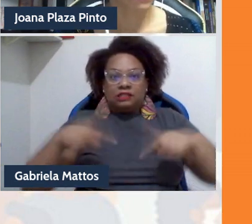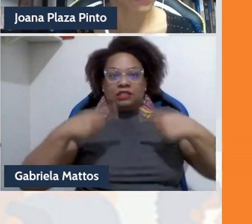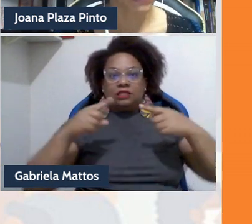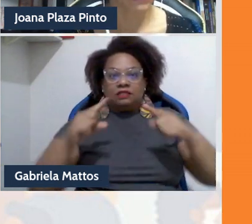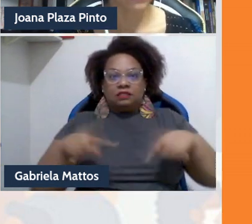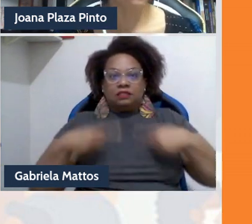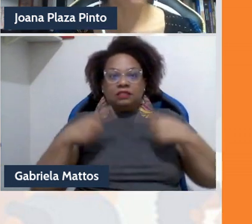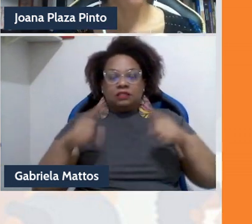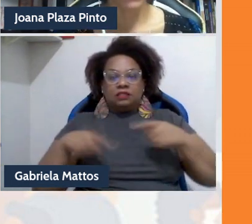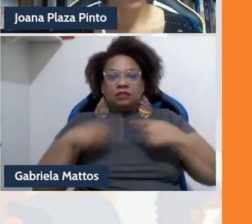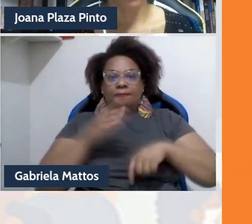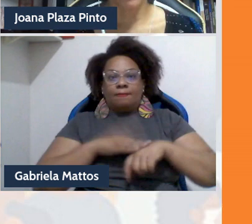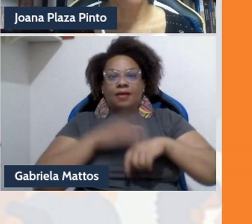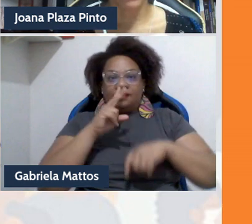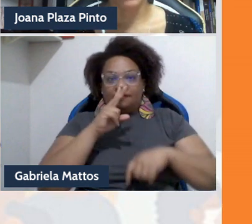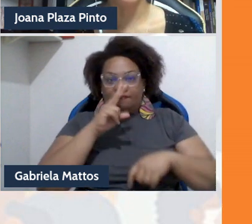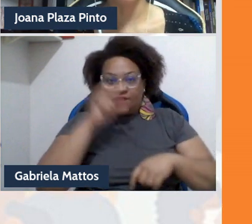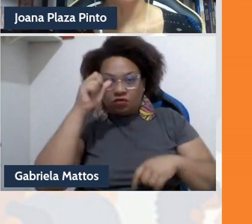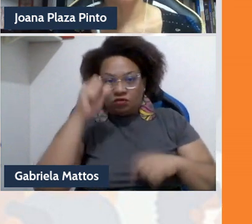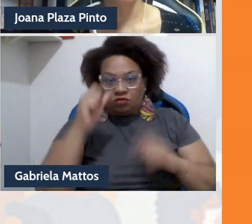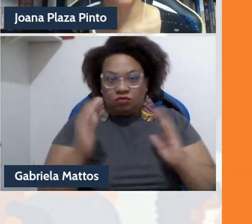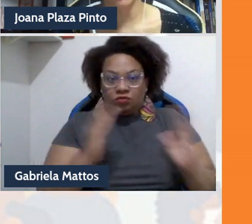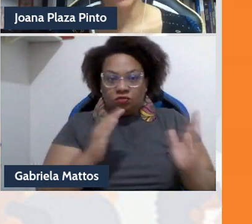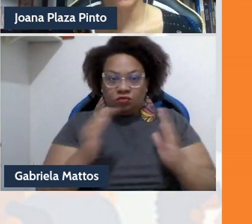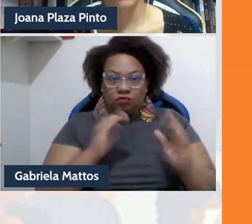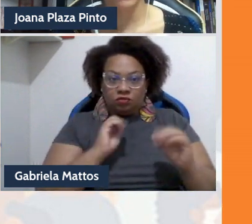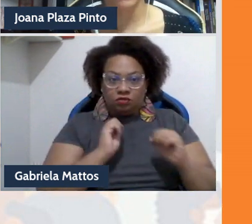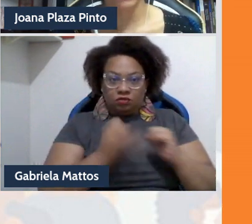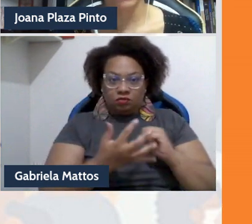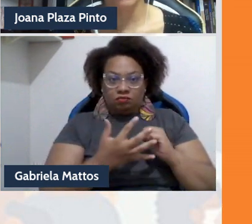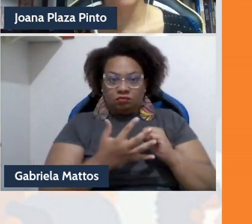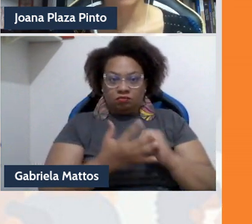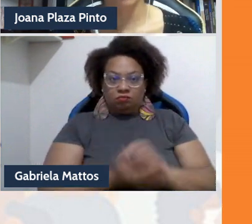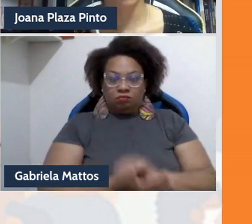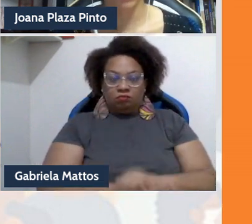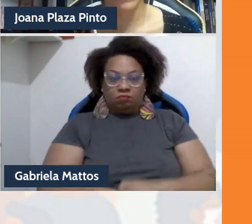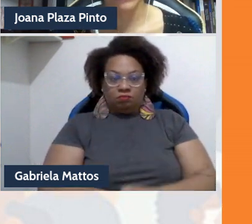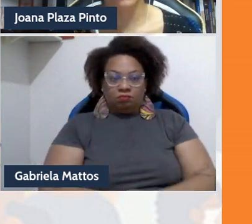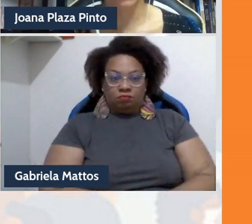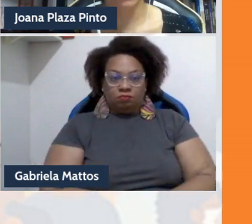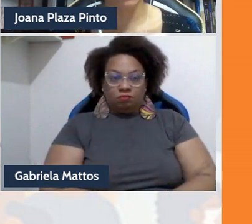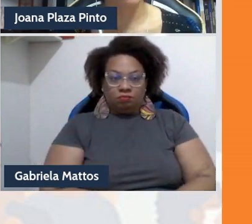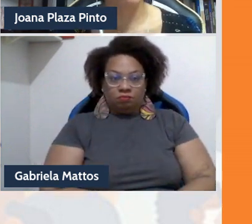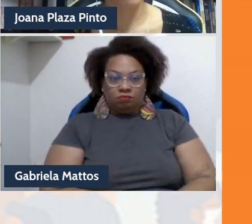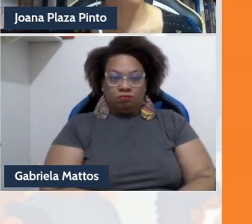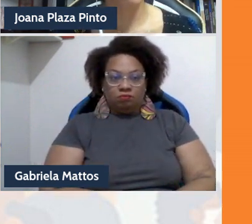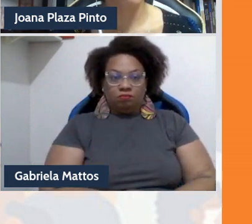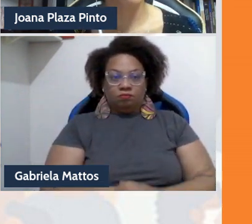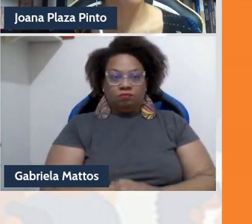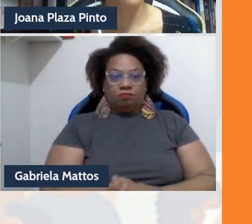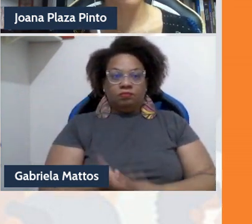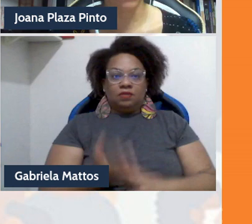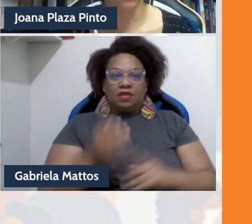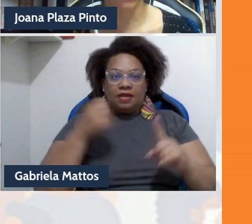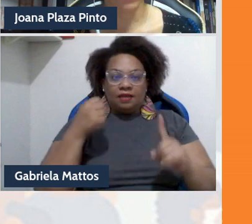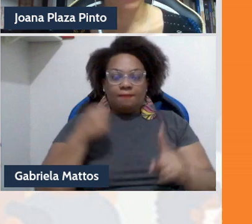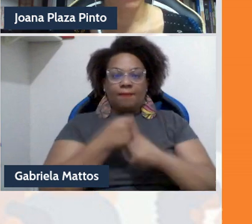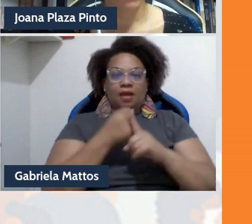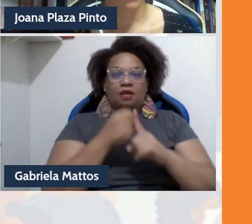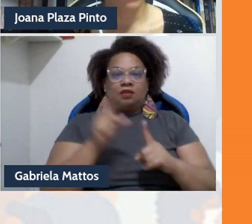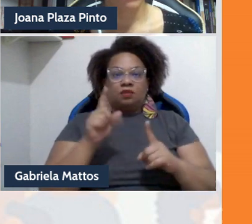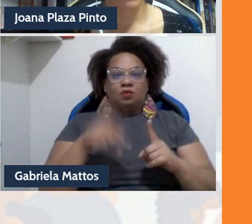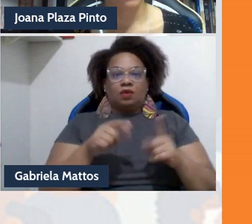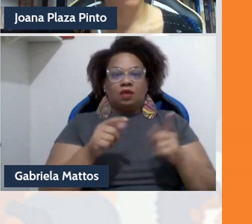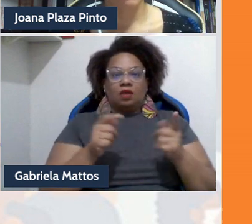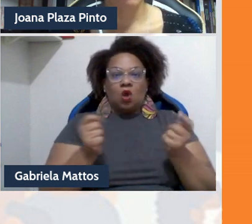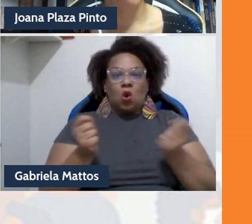durante a pandemia, né? O impacto dessas medidas de controle sanitário foi fundamental